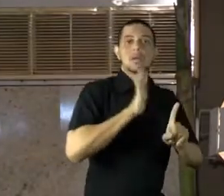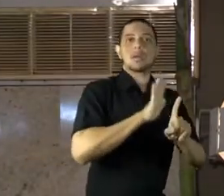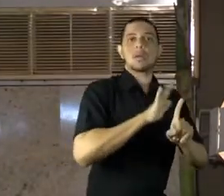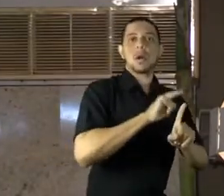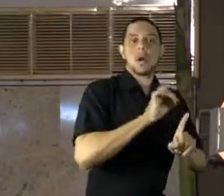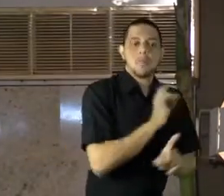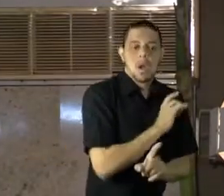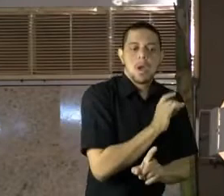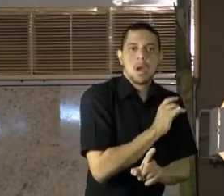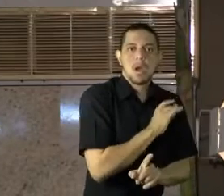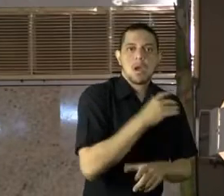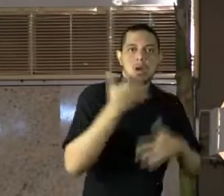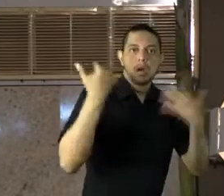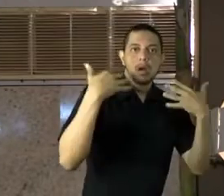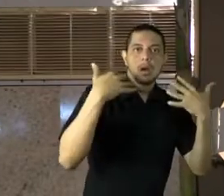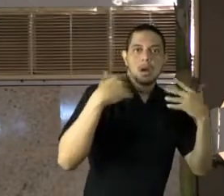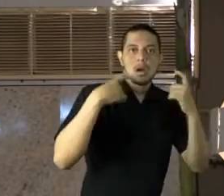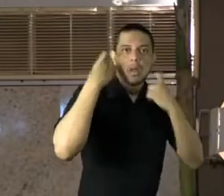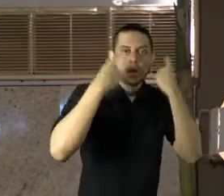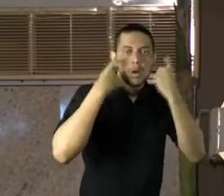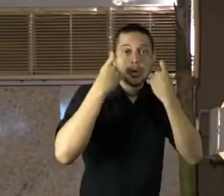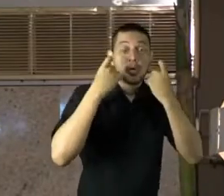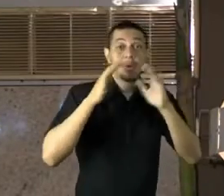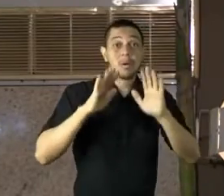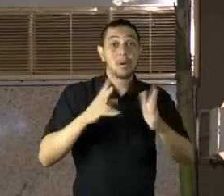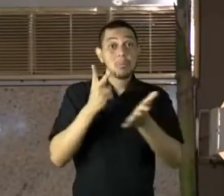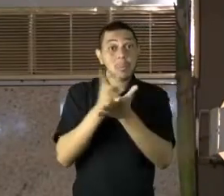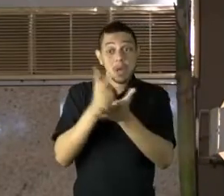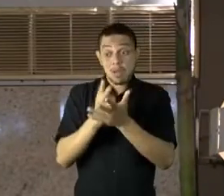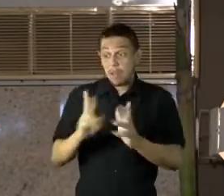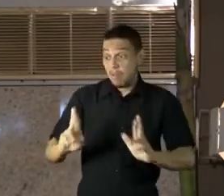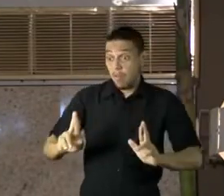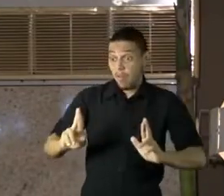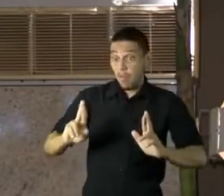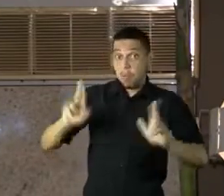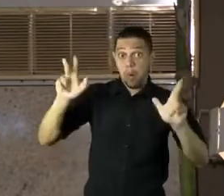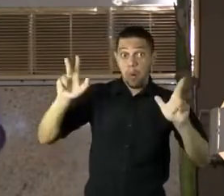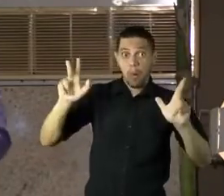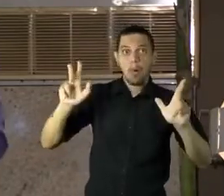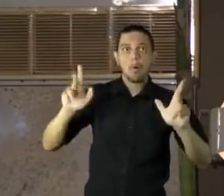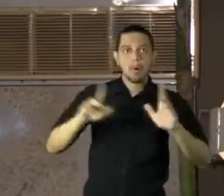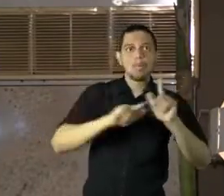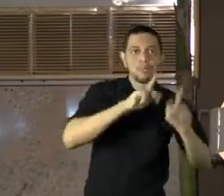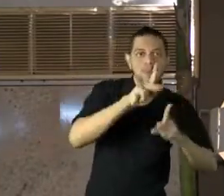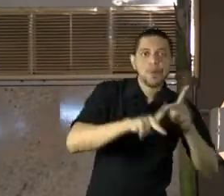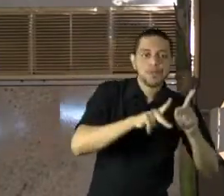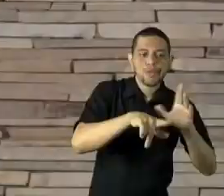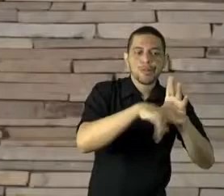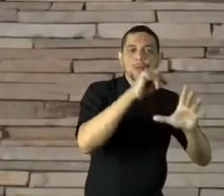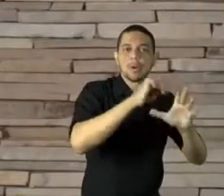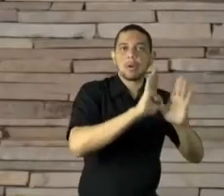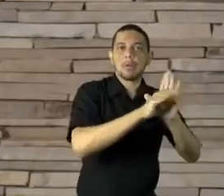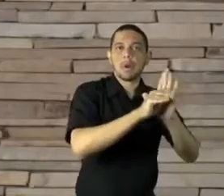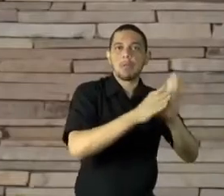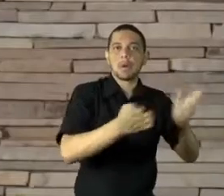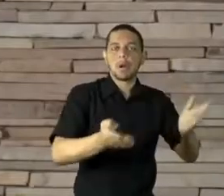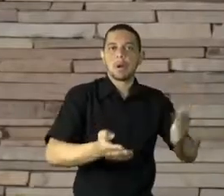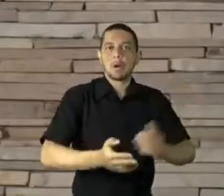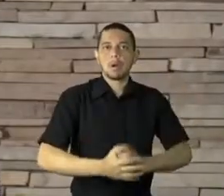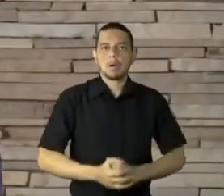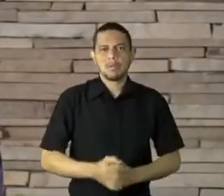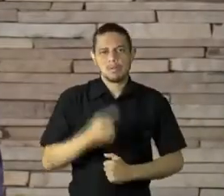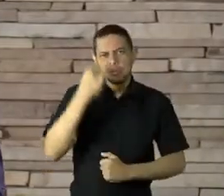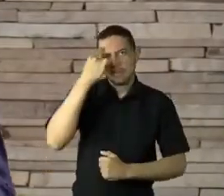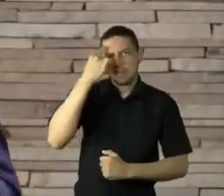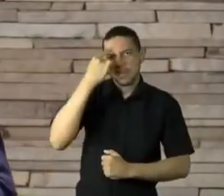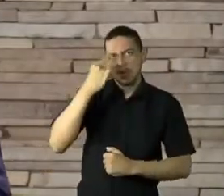é mas mesmo com essa diferença absurda o povo ainda escolheu Barrabás e vamos pensar um pouquinho vamos